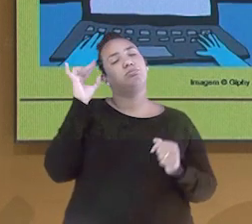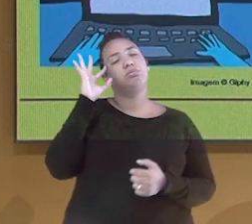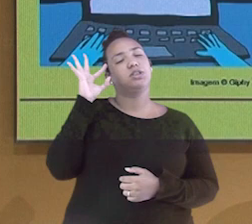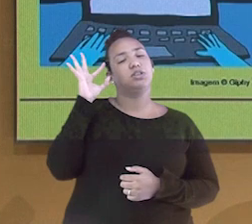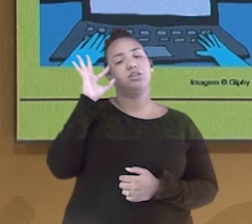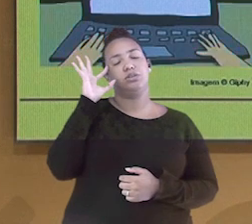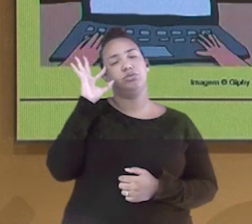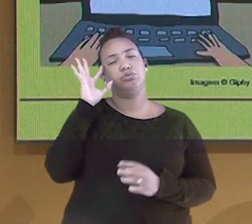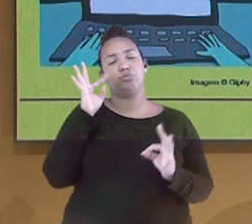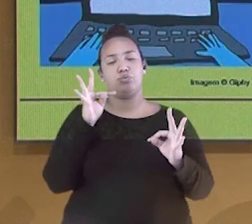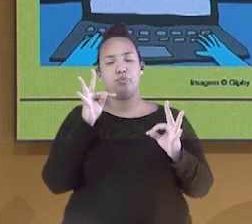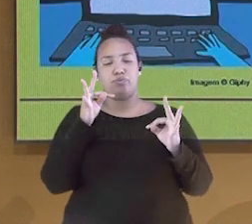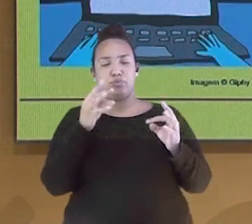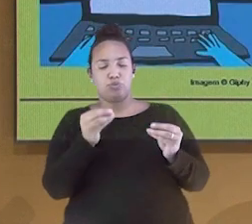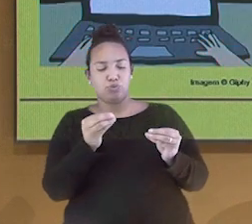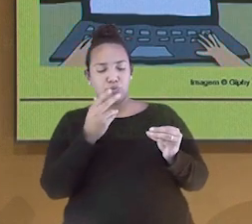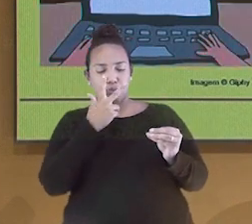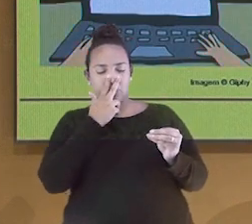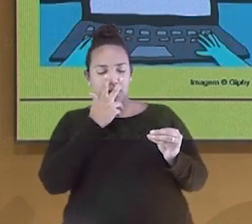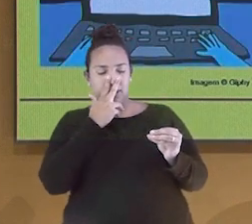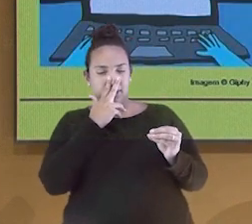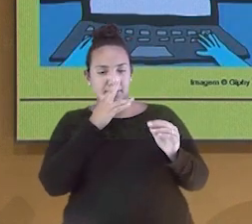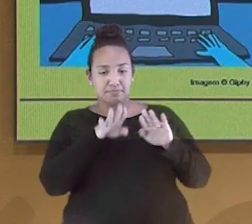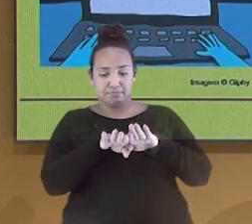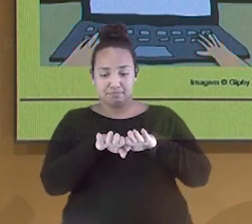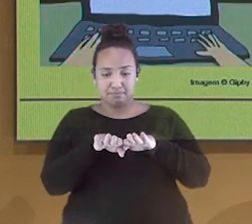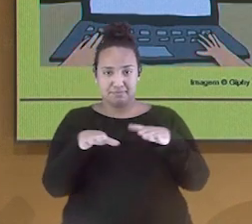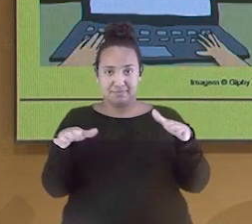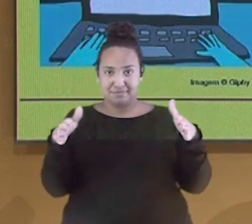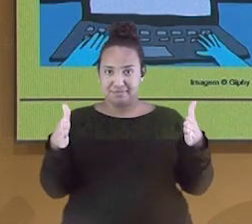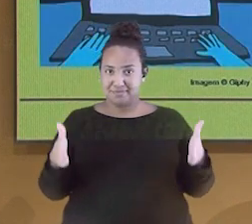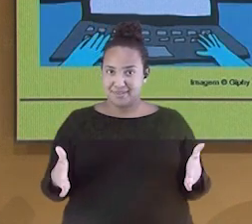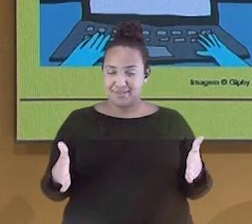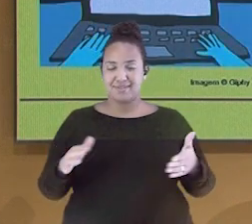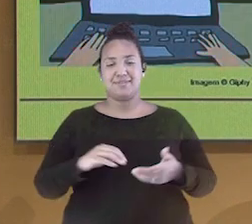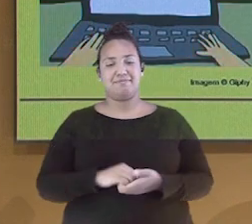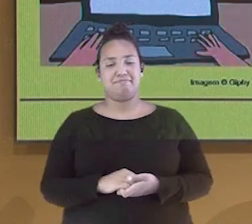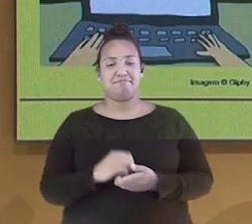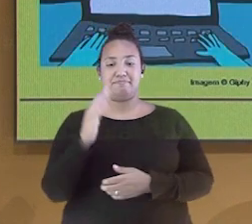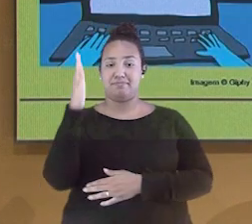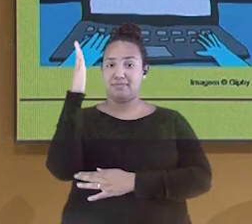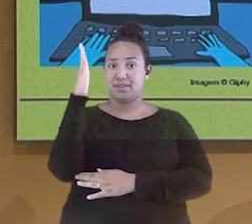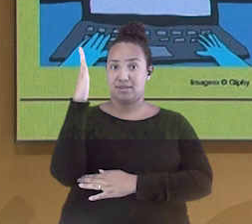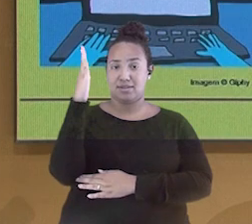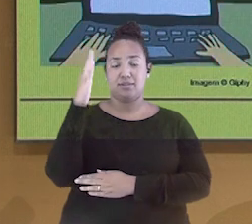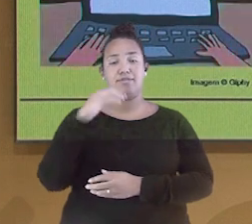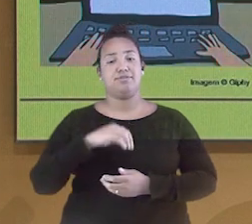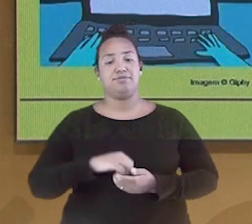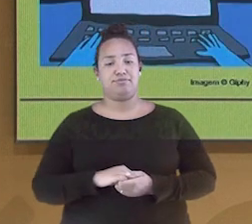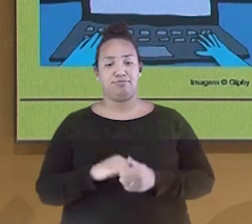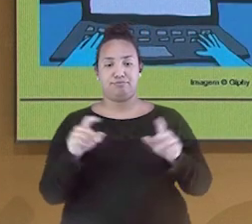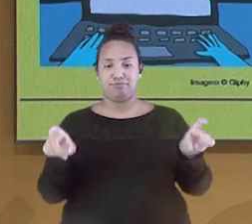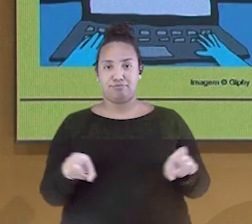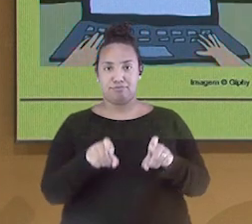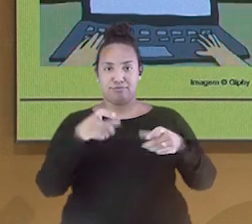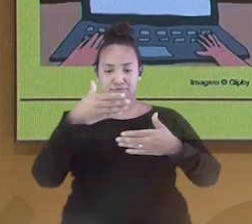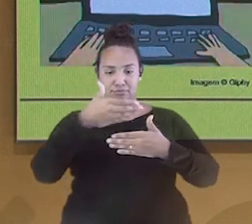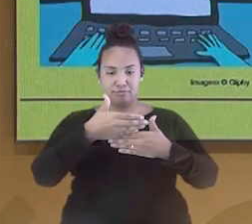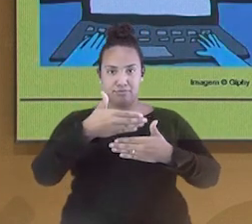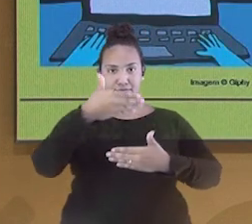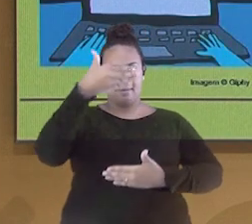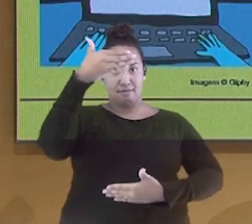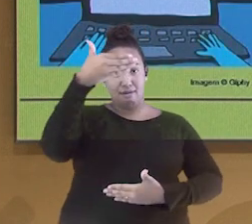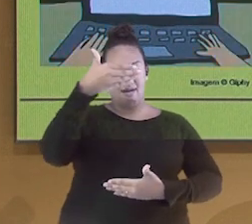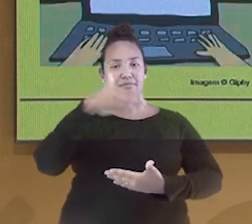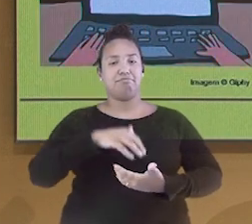ver com o plano, como a mesa, como a parede, a tela do computador, uma folha de papel. E